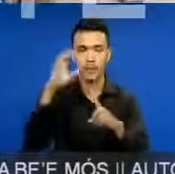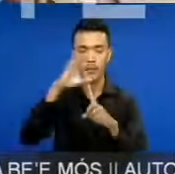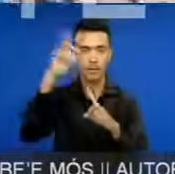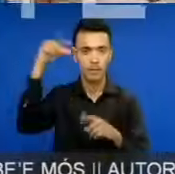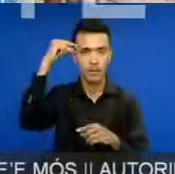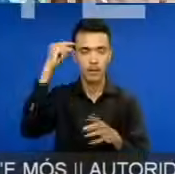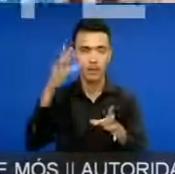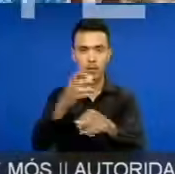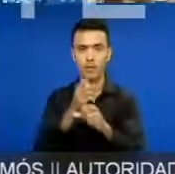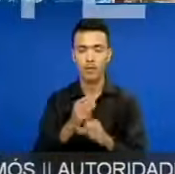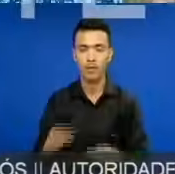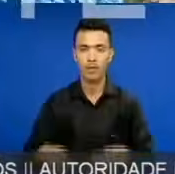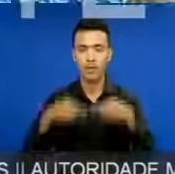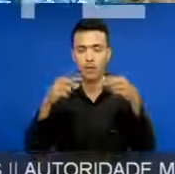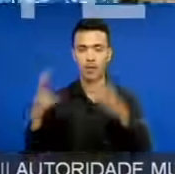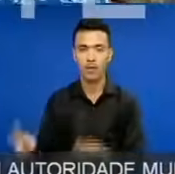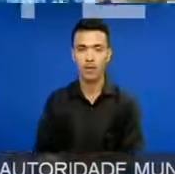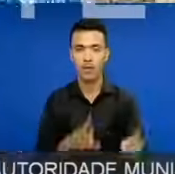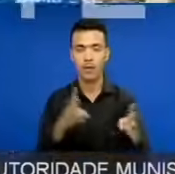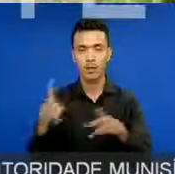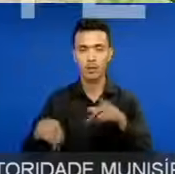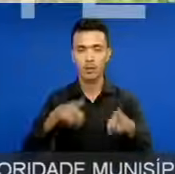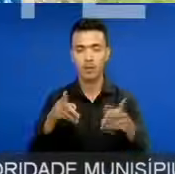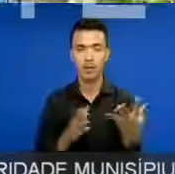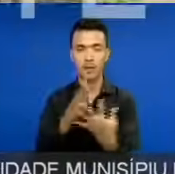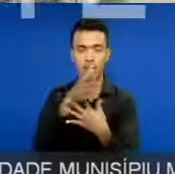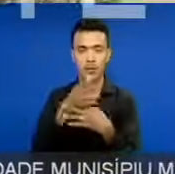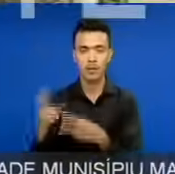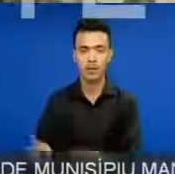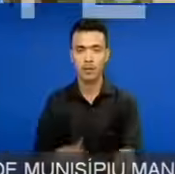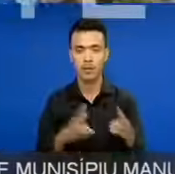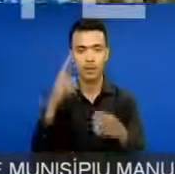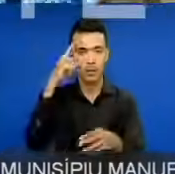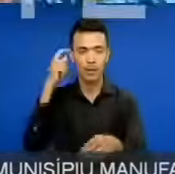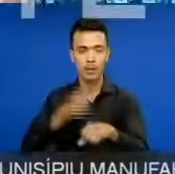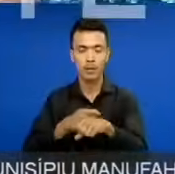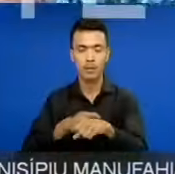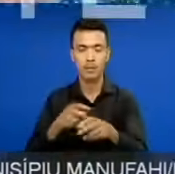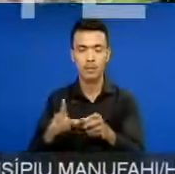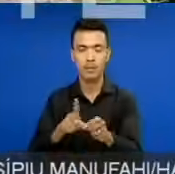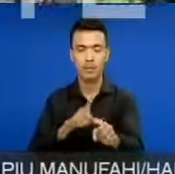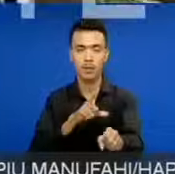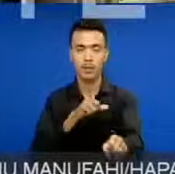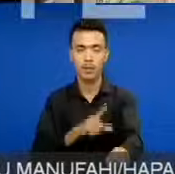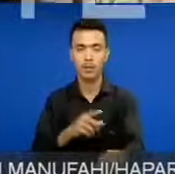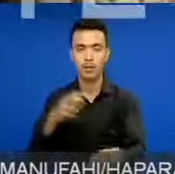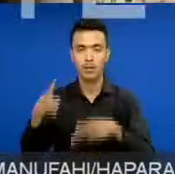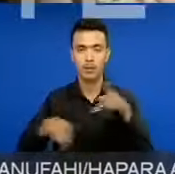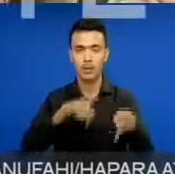Foti, também bele fodalam para a comunidade, onde acesso para a estrada, também durante tempo naru que cidadão sussar acesso para a